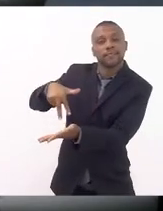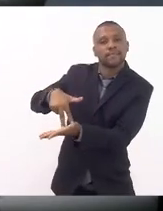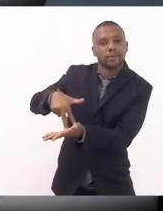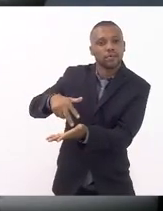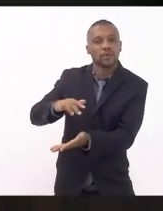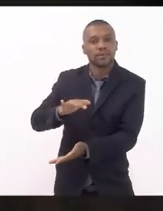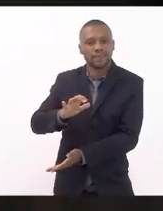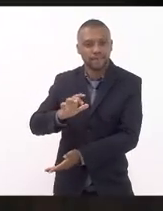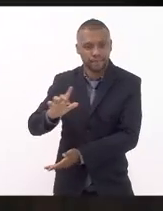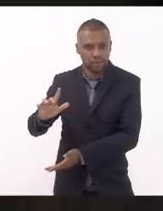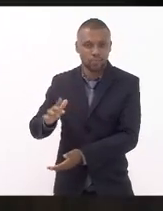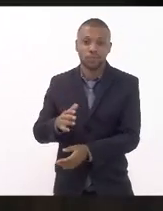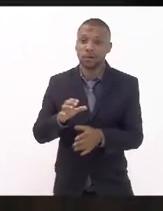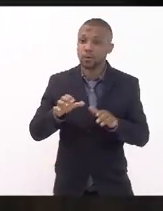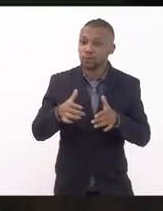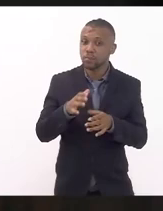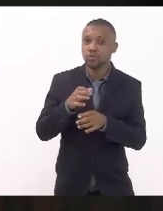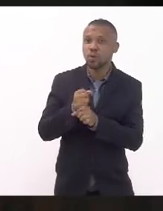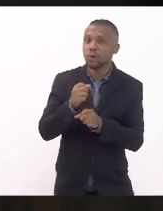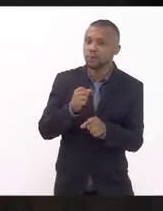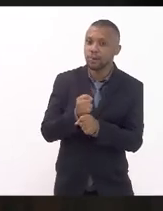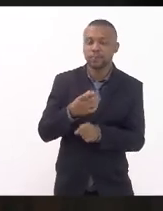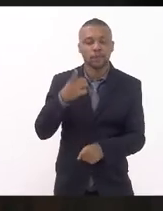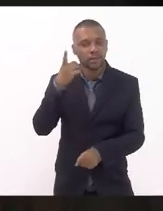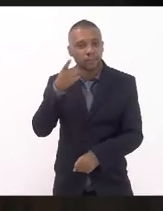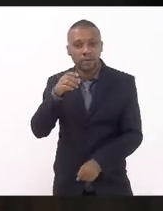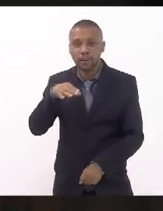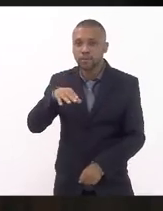Pela Comissão de Orçamento, o deputado Márcio Pacheco.